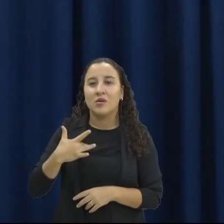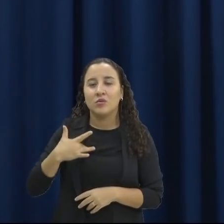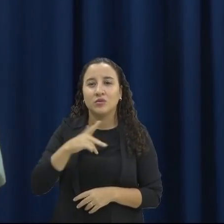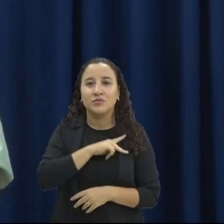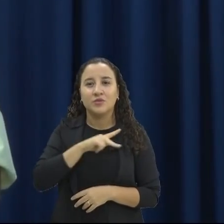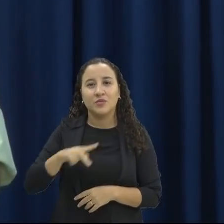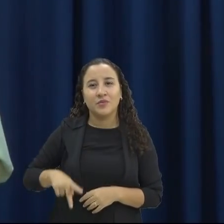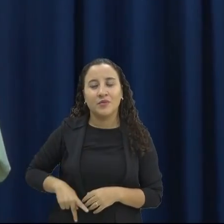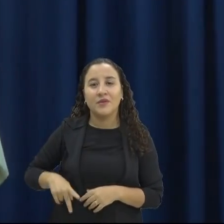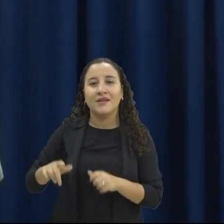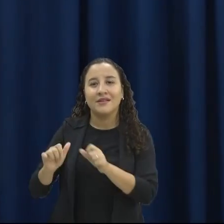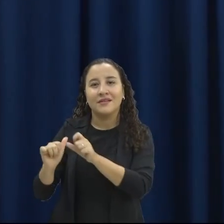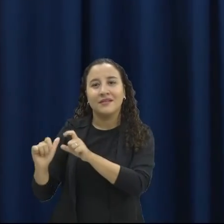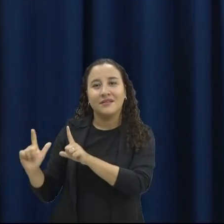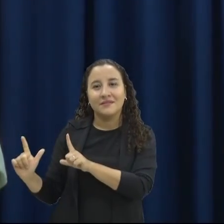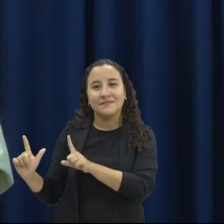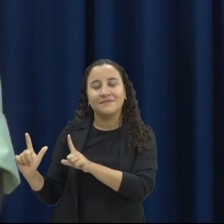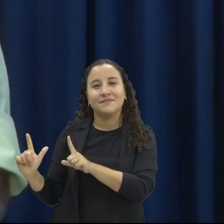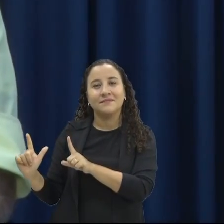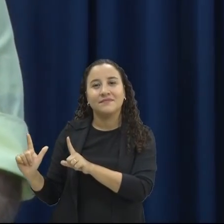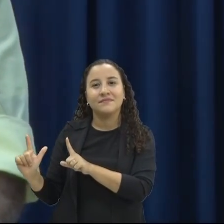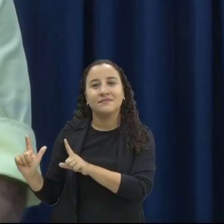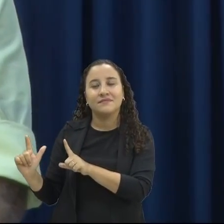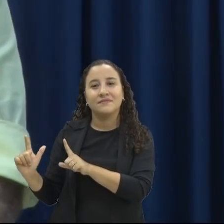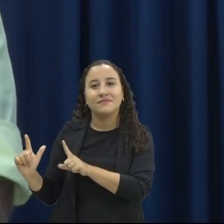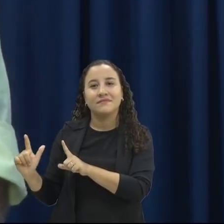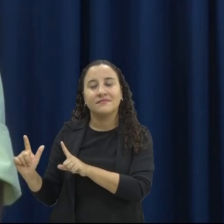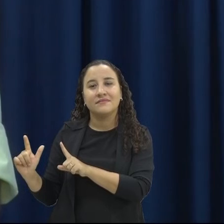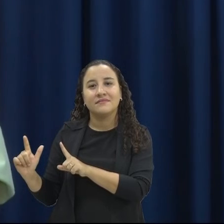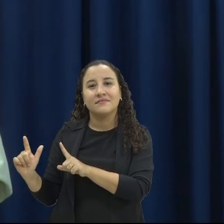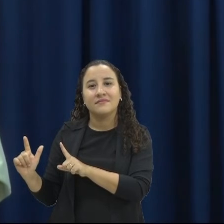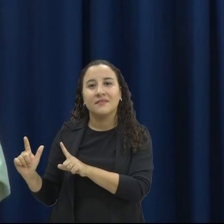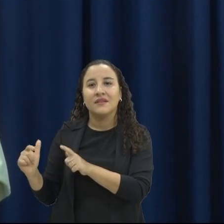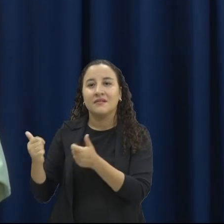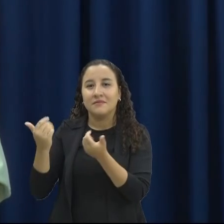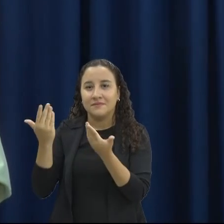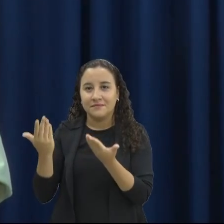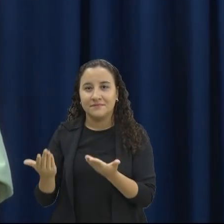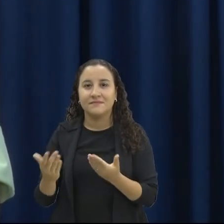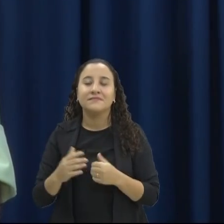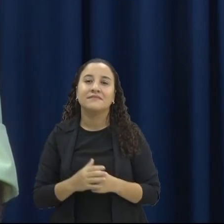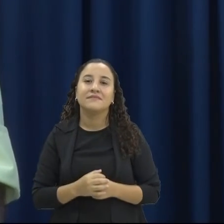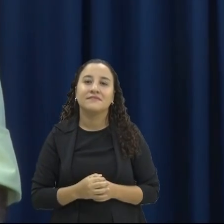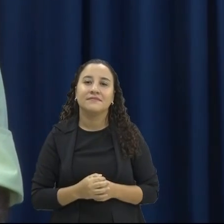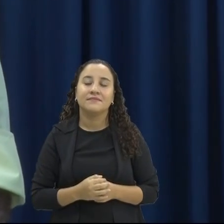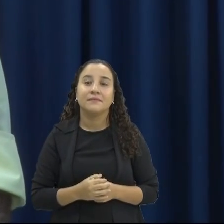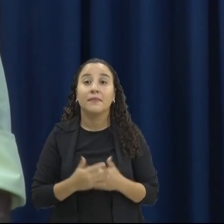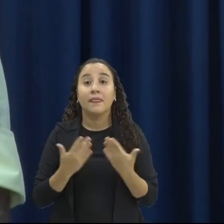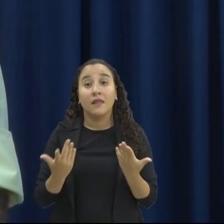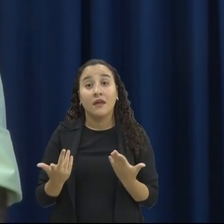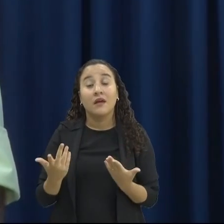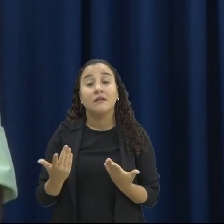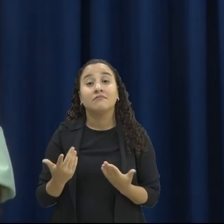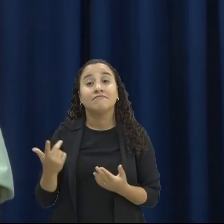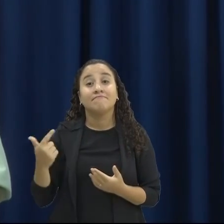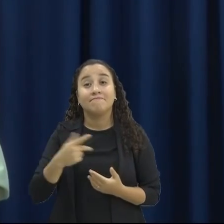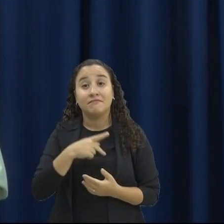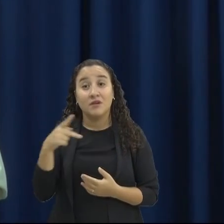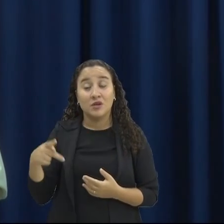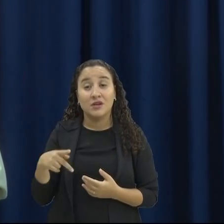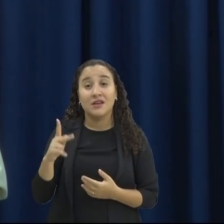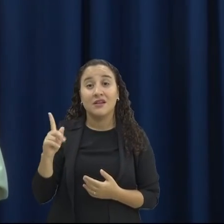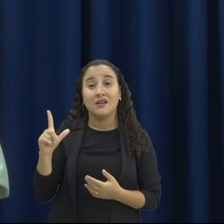O relógio já aparece, vai aparecer agora no nosso monitor. É com o senhor, candidato. O professor Kleber, prefeito